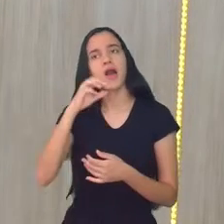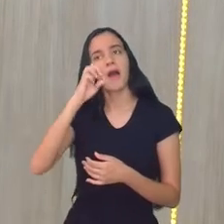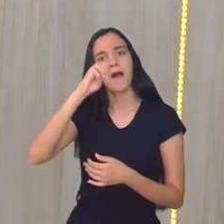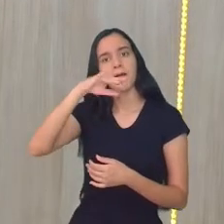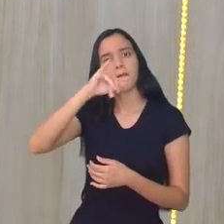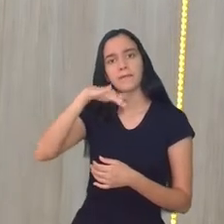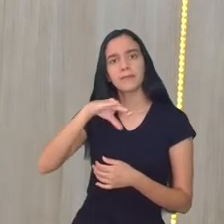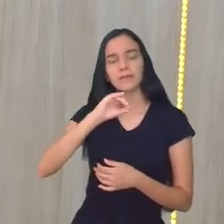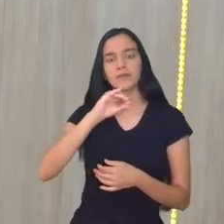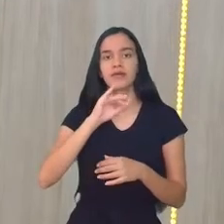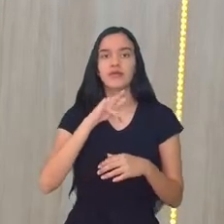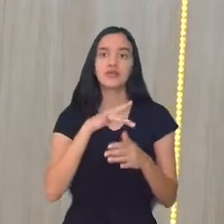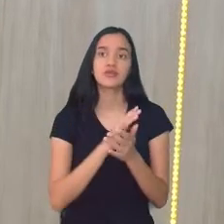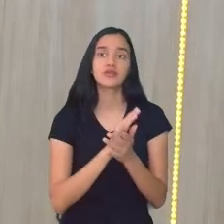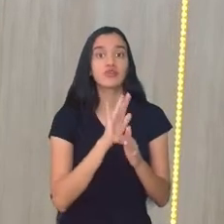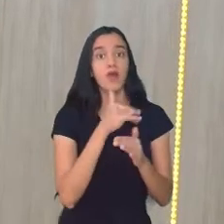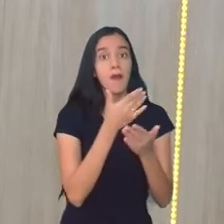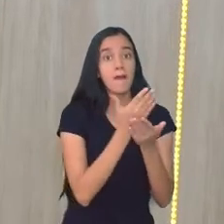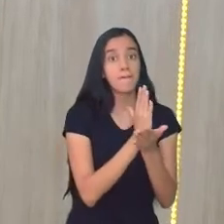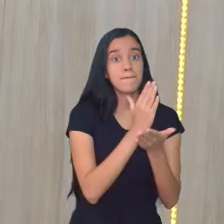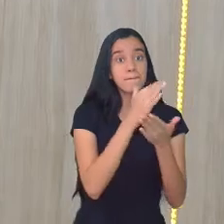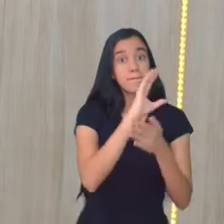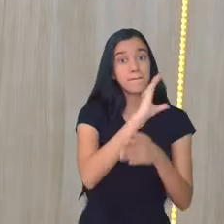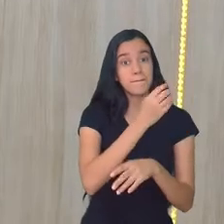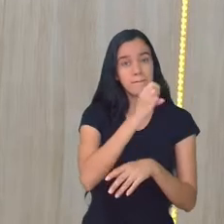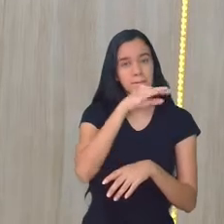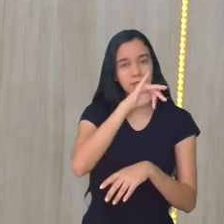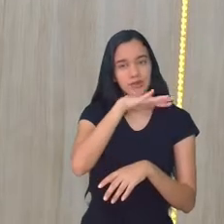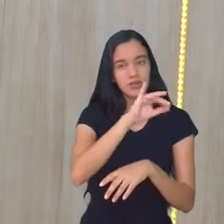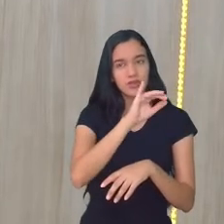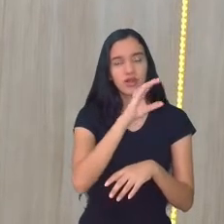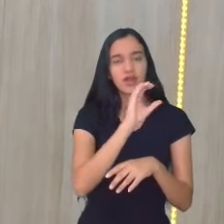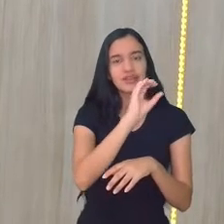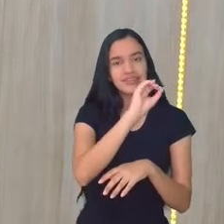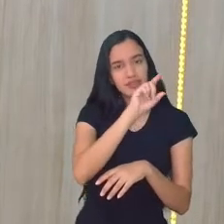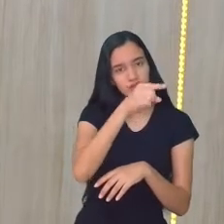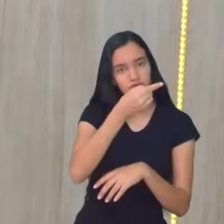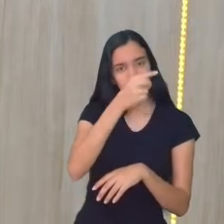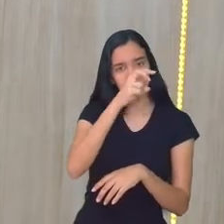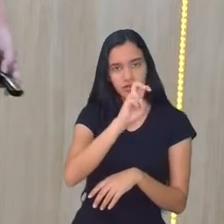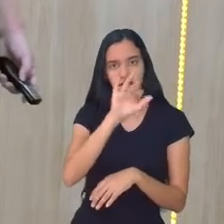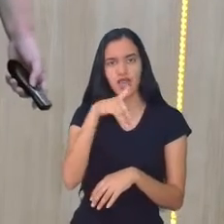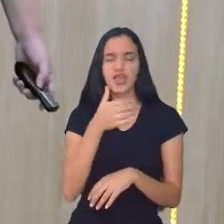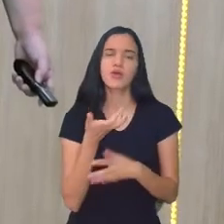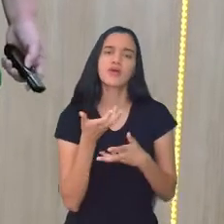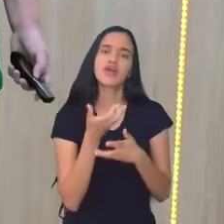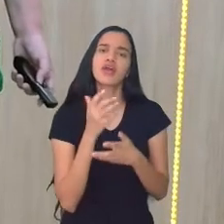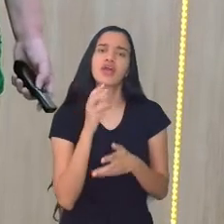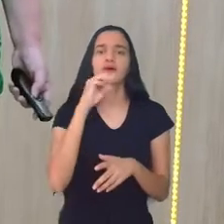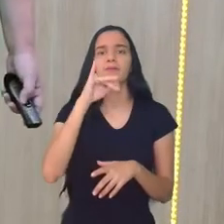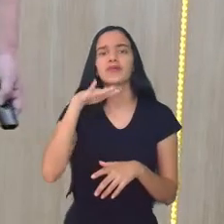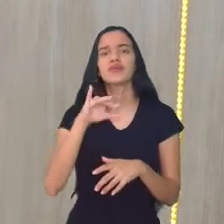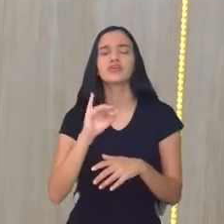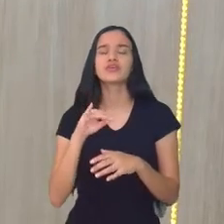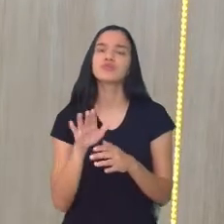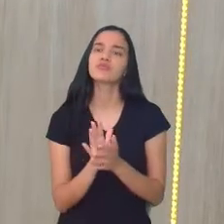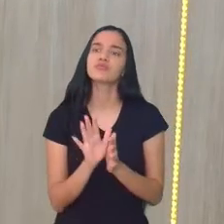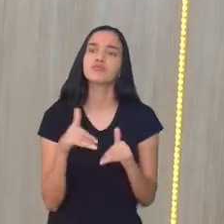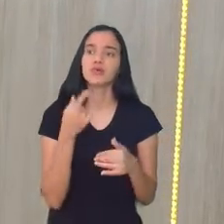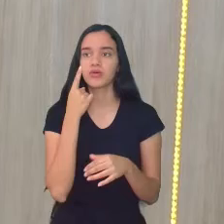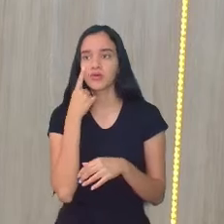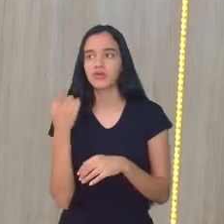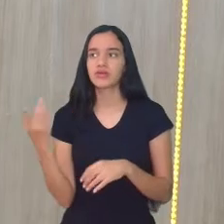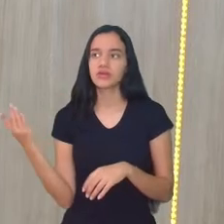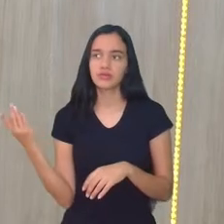meio quilo, olha que a gente está muito acostumada com isso na feira, quero meio quilo. Quantas gramas são isso?